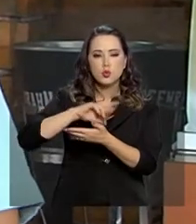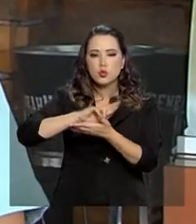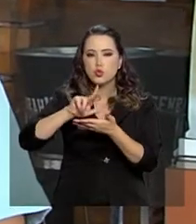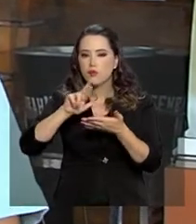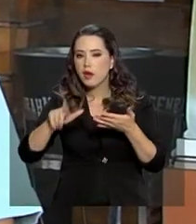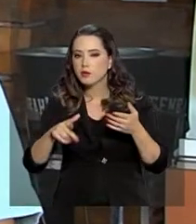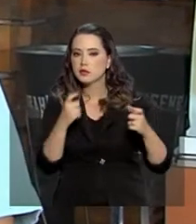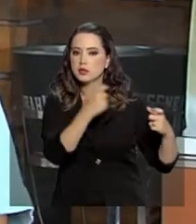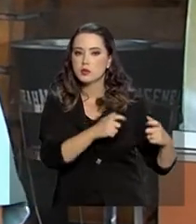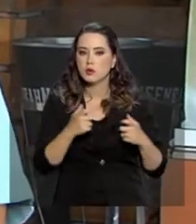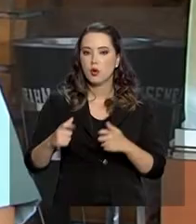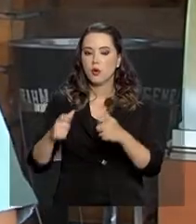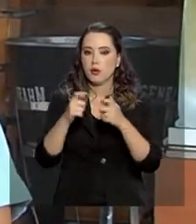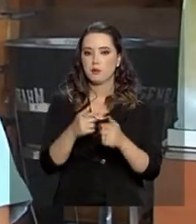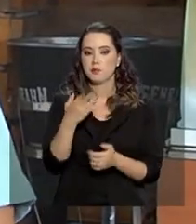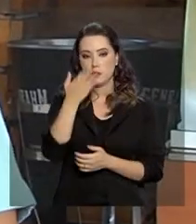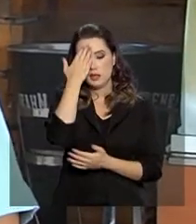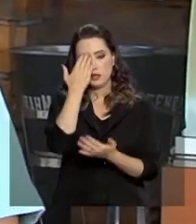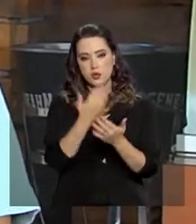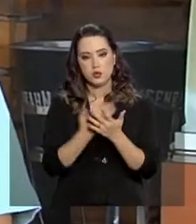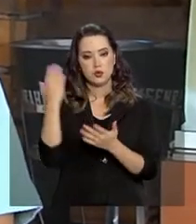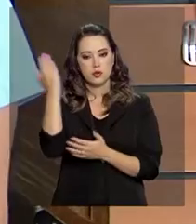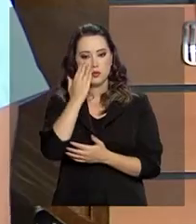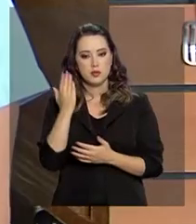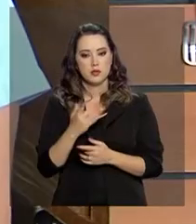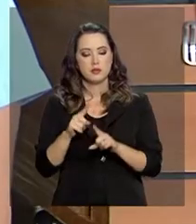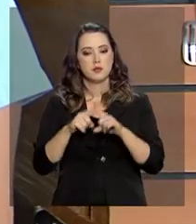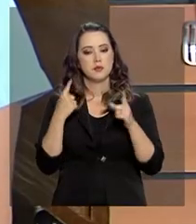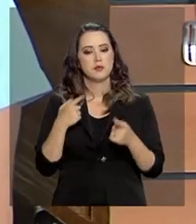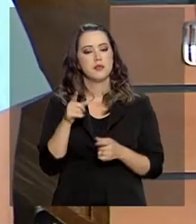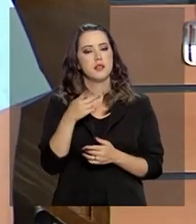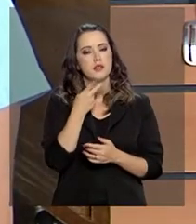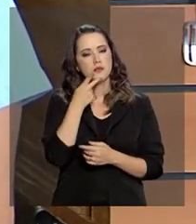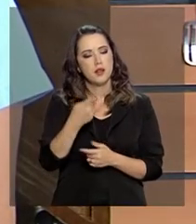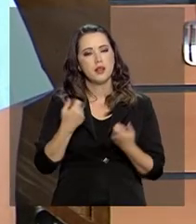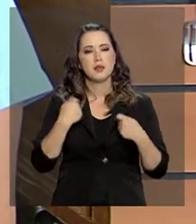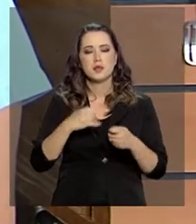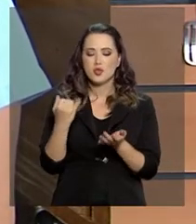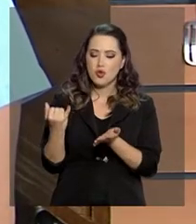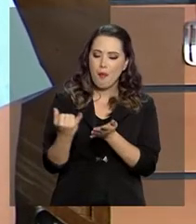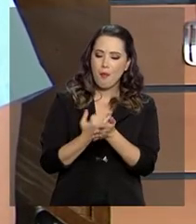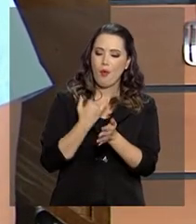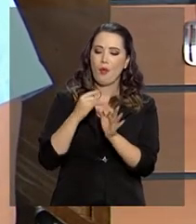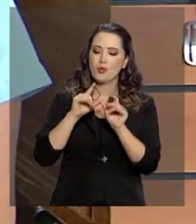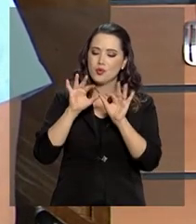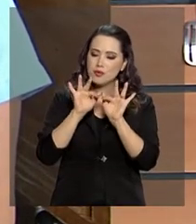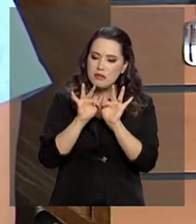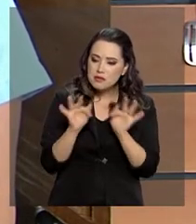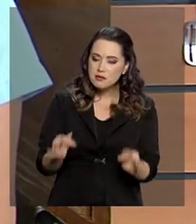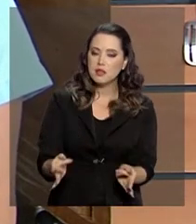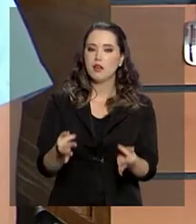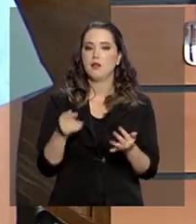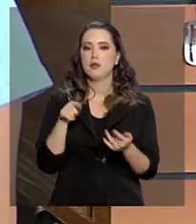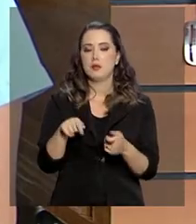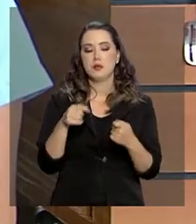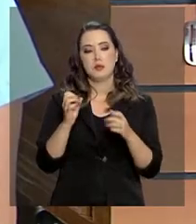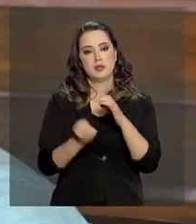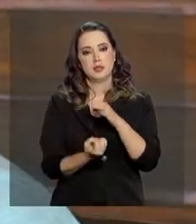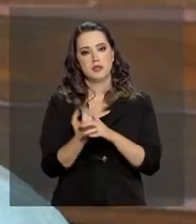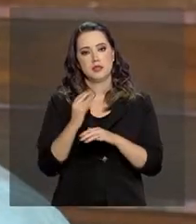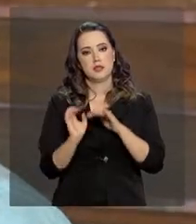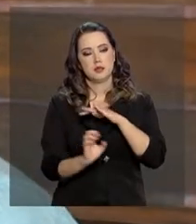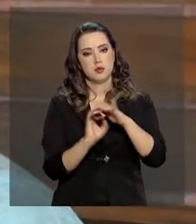empresária acredita no brasil e no negócio mas defende uma forma tributária menos complexa para que o empreendedor